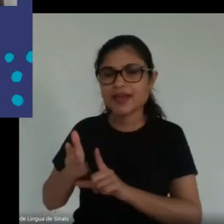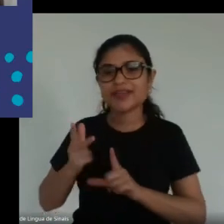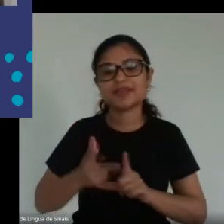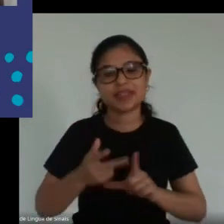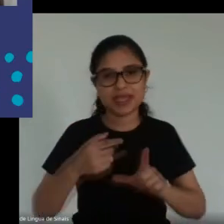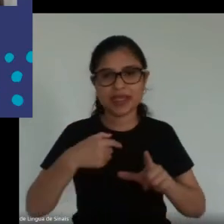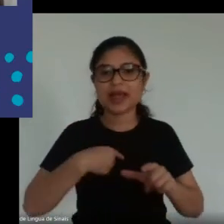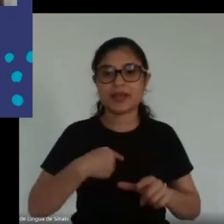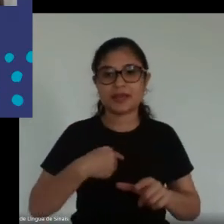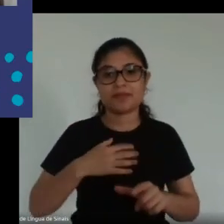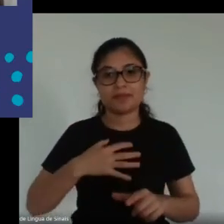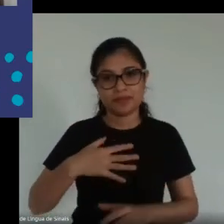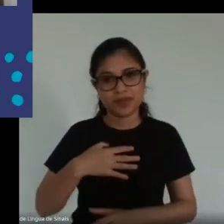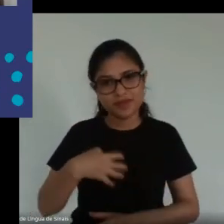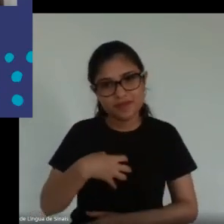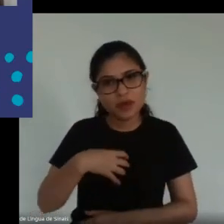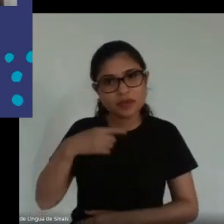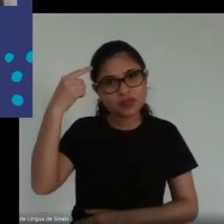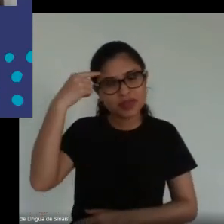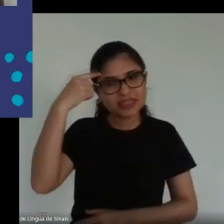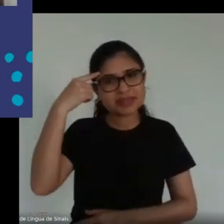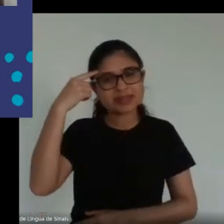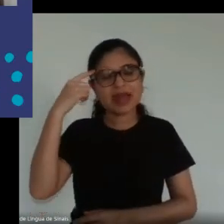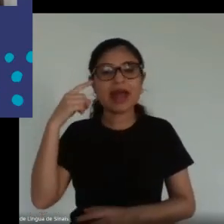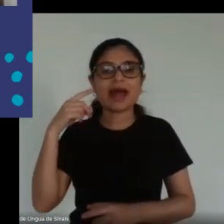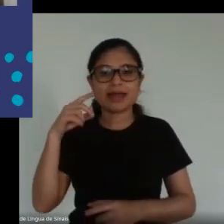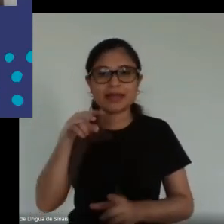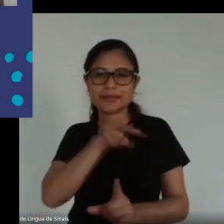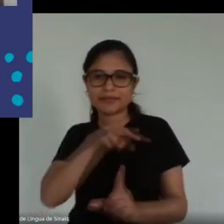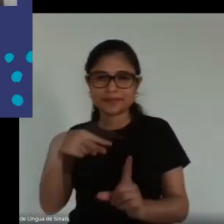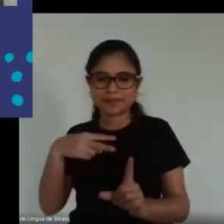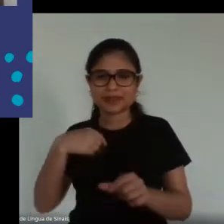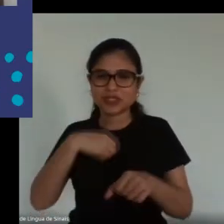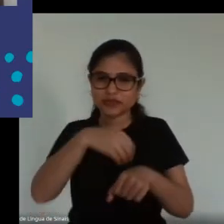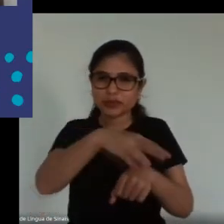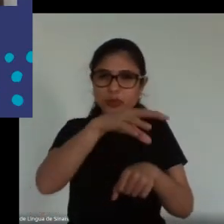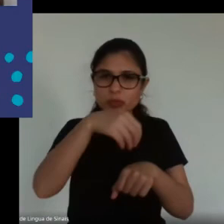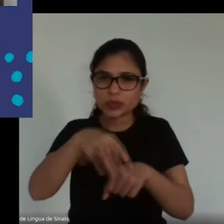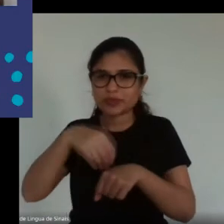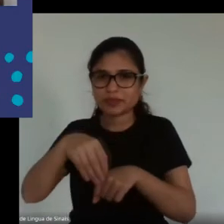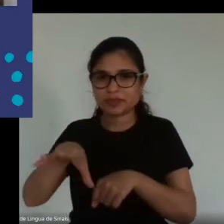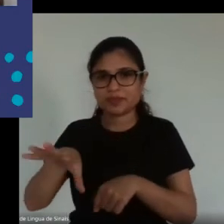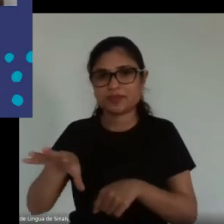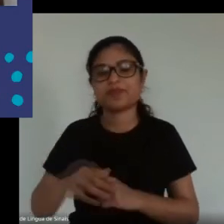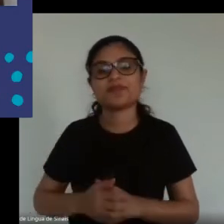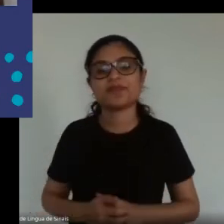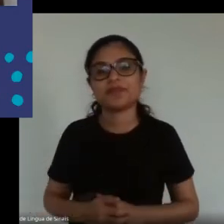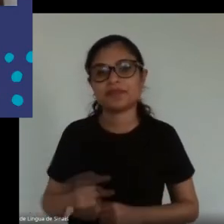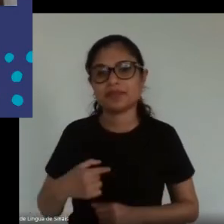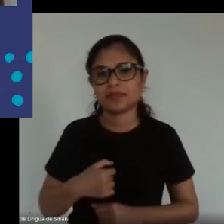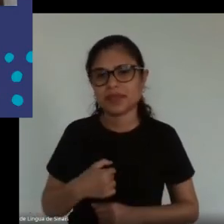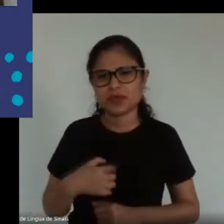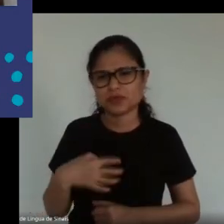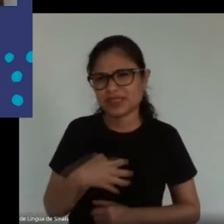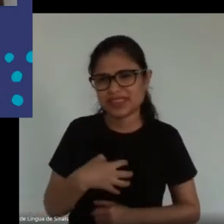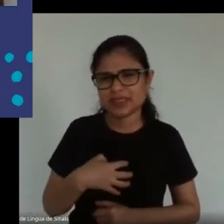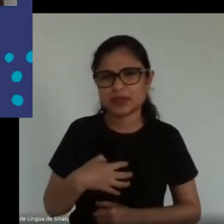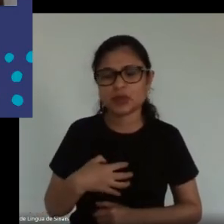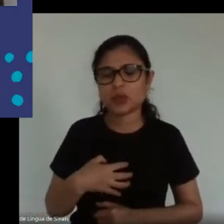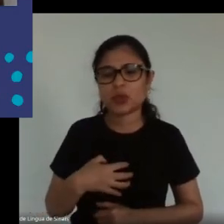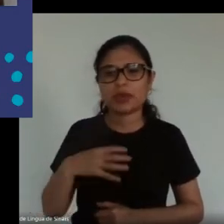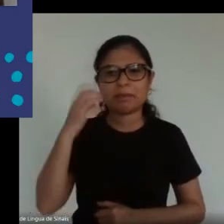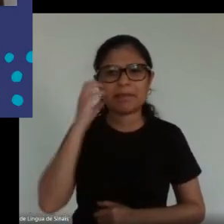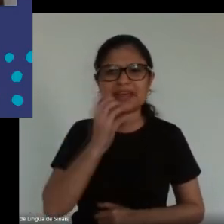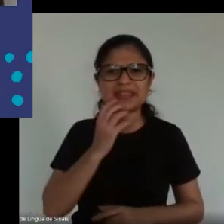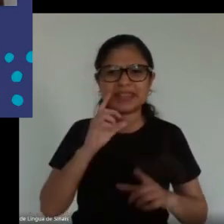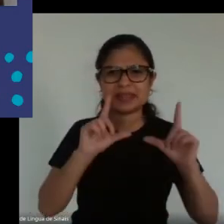minha forma de pensar e de ver o mundo. Não me sinto menos marxista por estar trabalhando a discussão da violência contra a